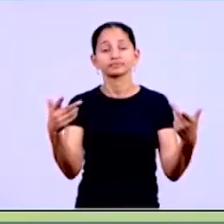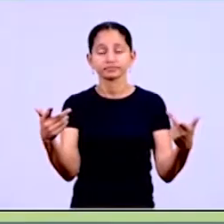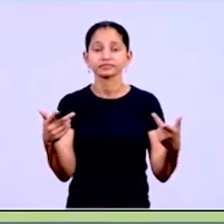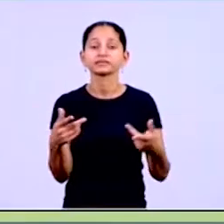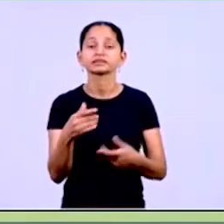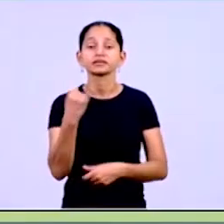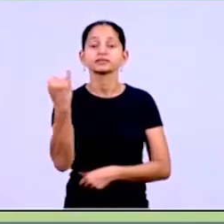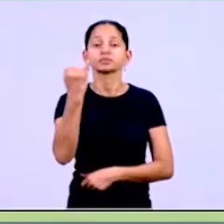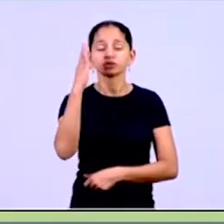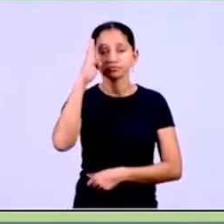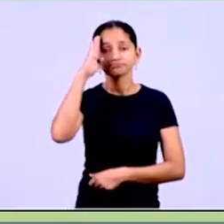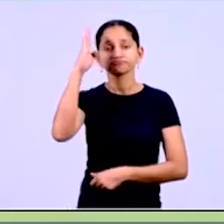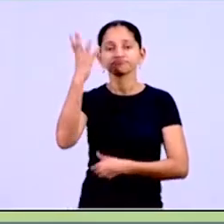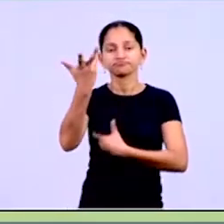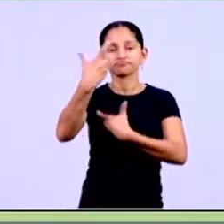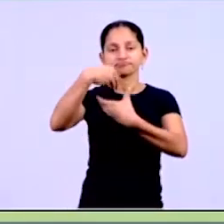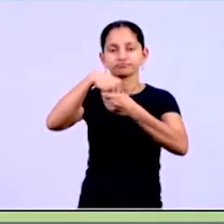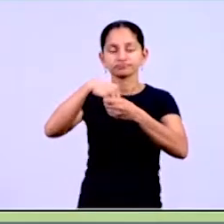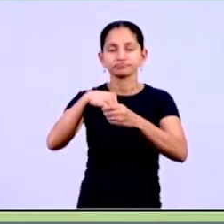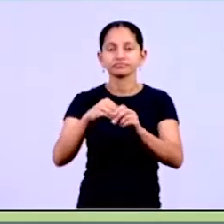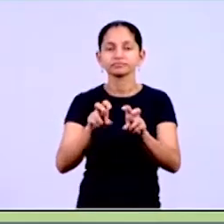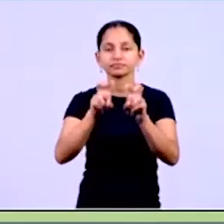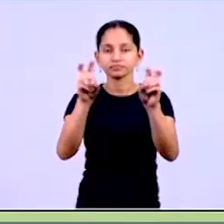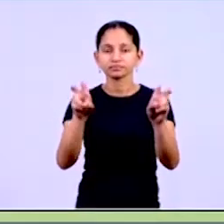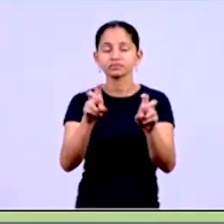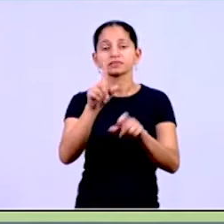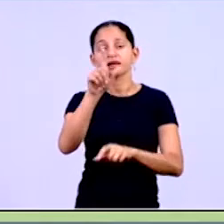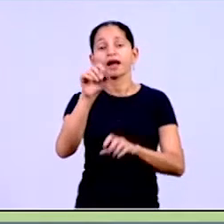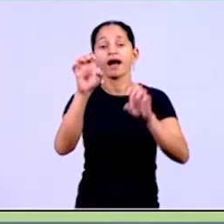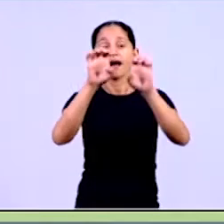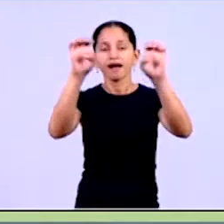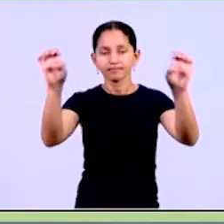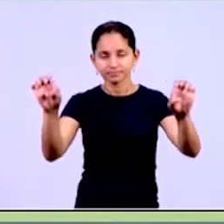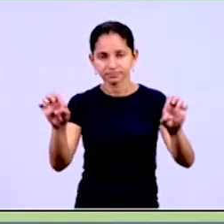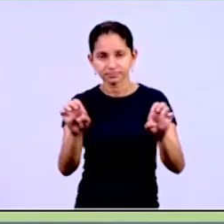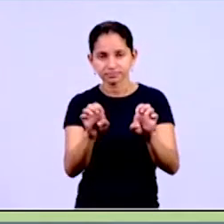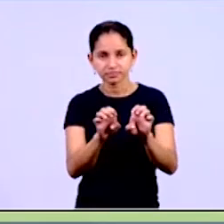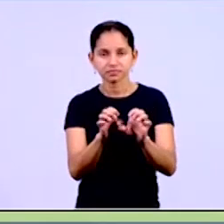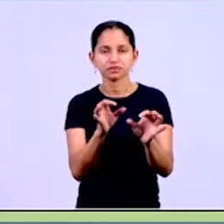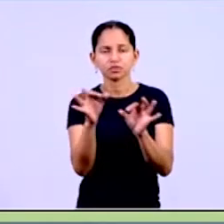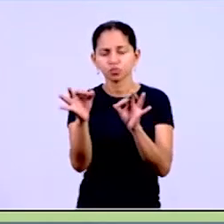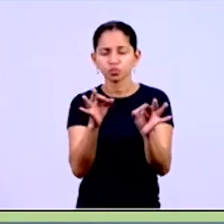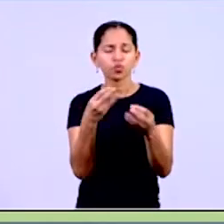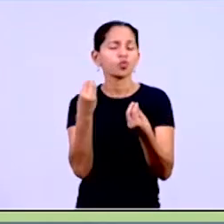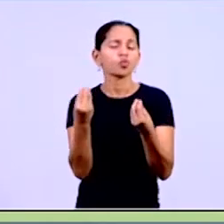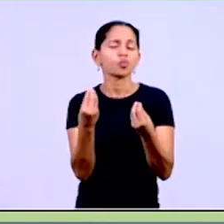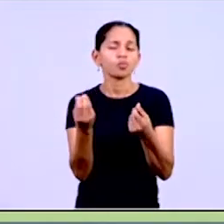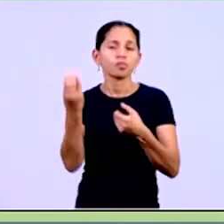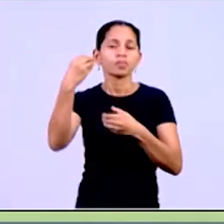os principais dispositivos do computador. É o que nós chamamos de arquitetura. É como o computador é formado, né?